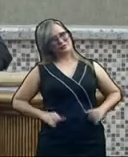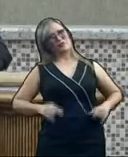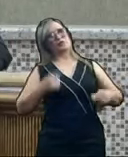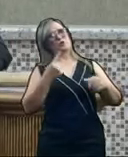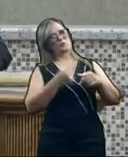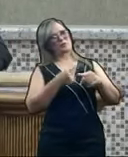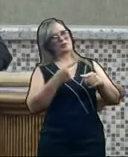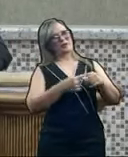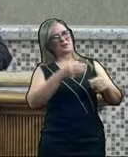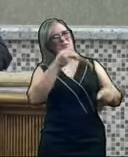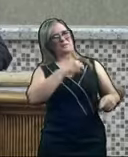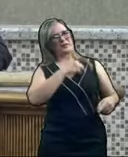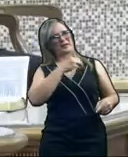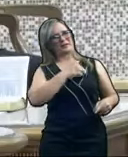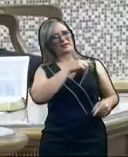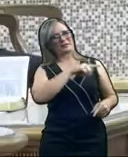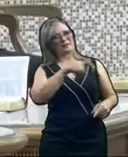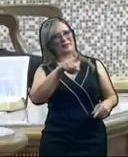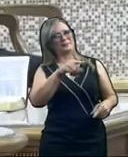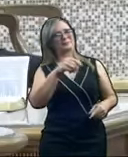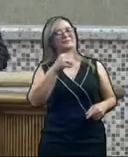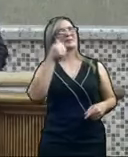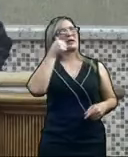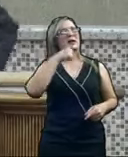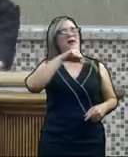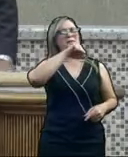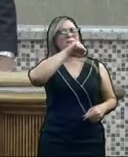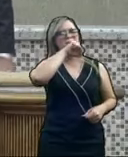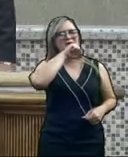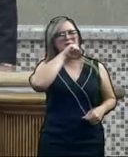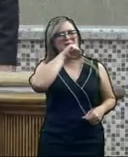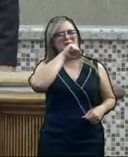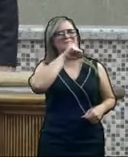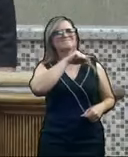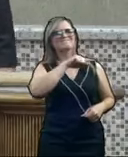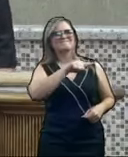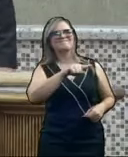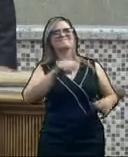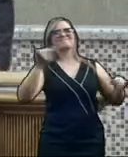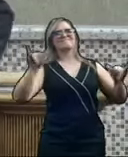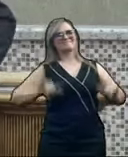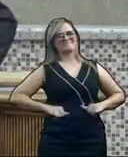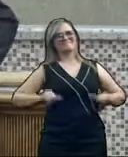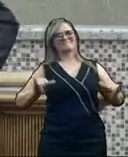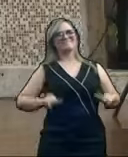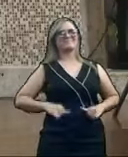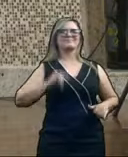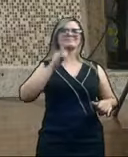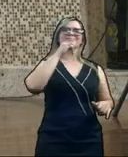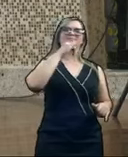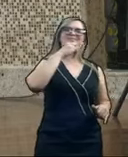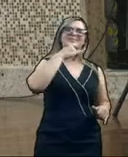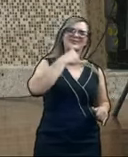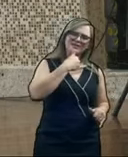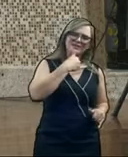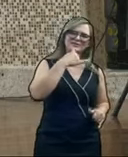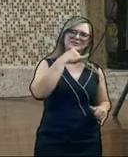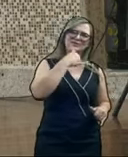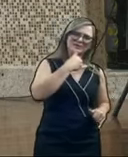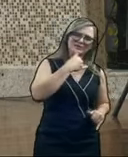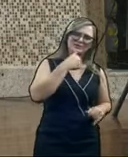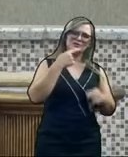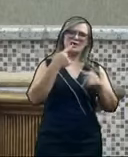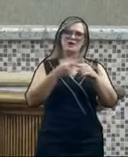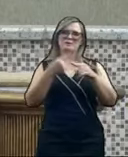A sua mãe tem medo perder os dois filhos vai até o pai e fala Olha eu não tenho outra saída para nós aqui